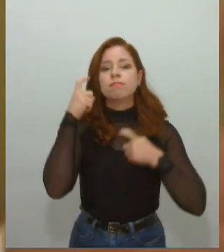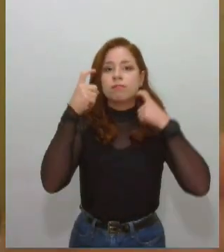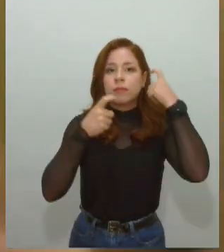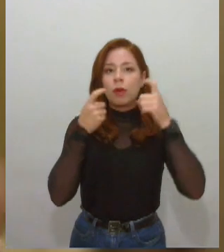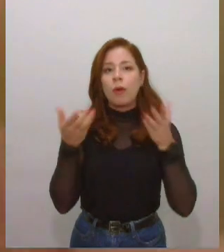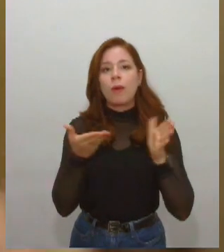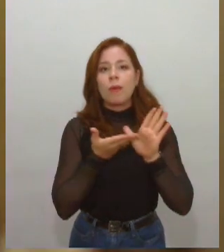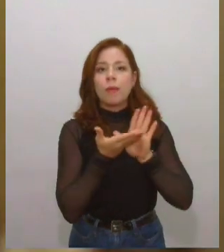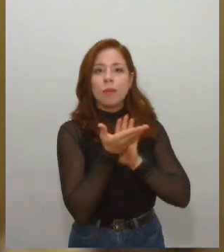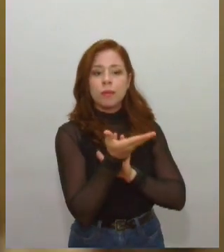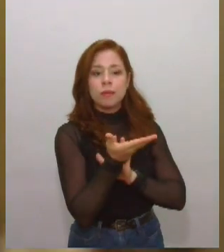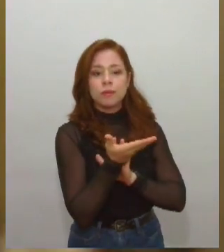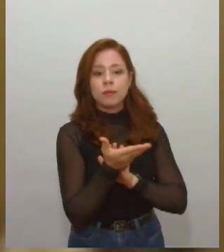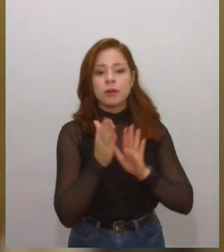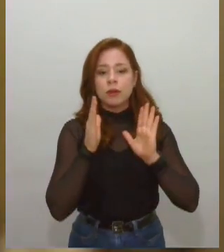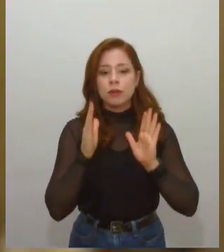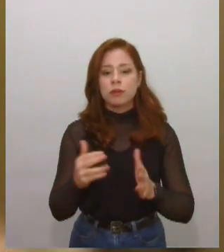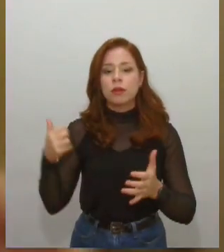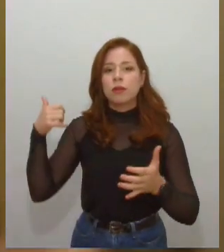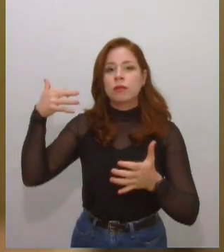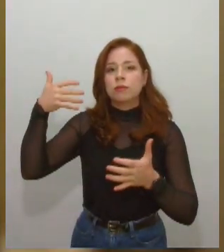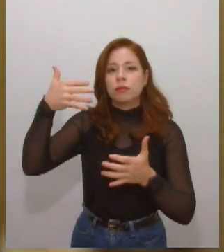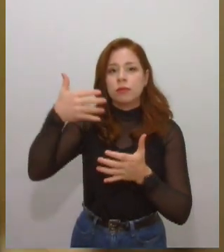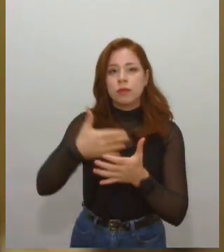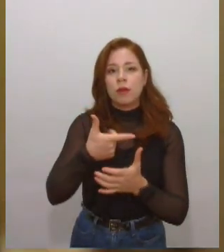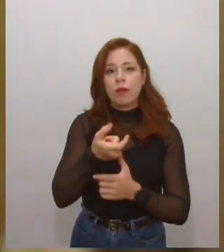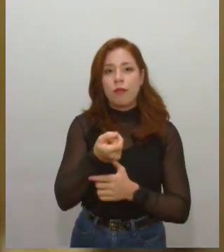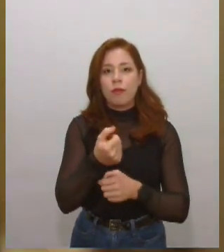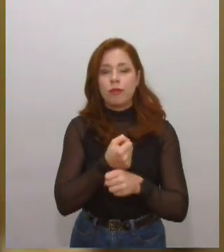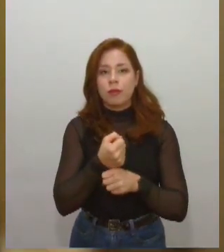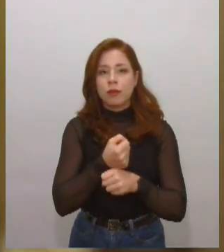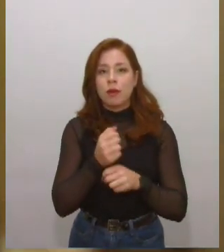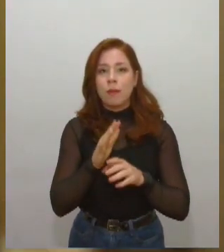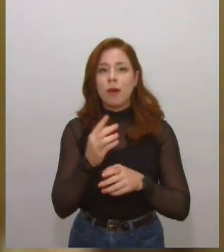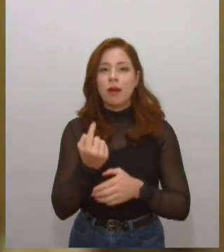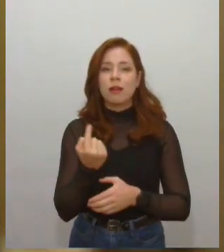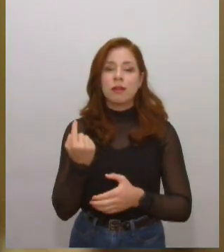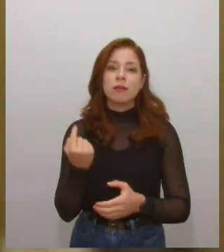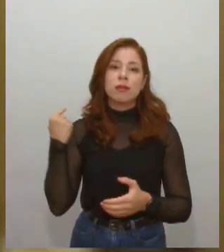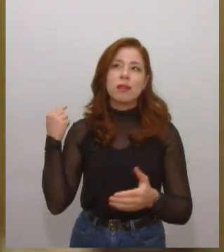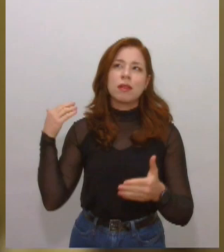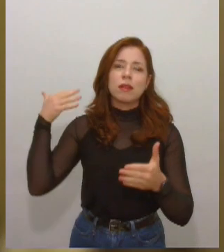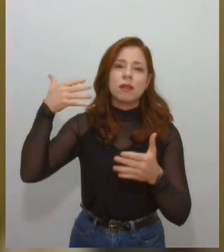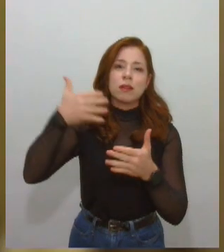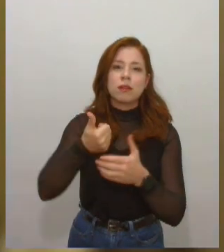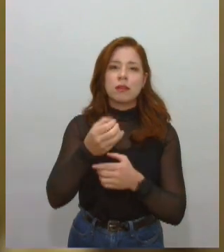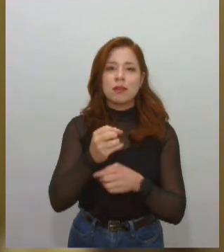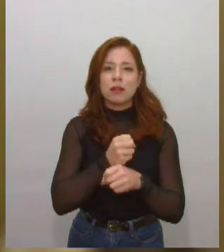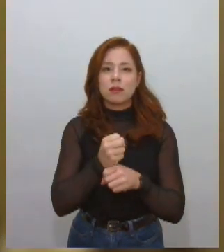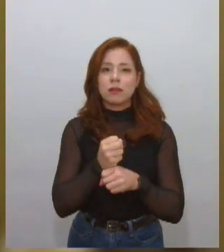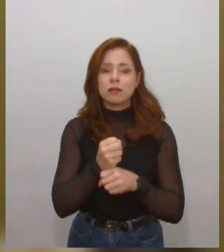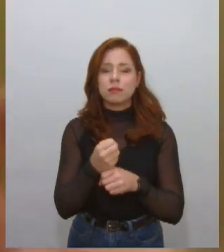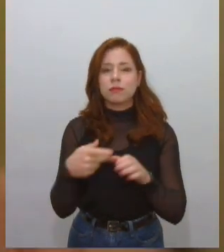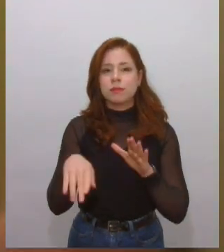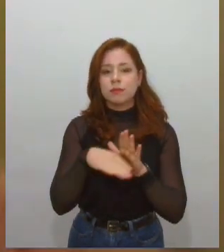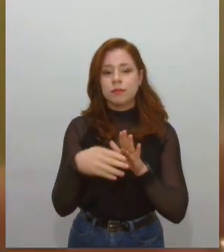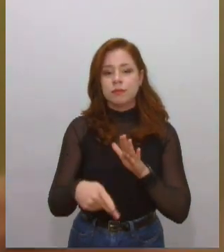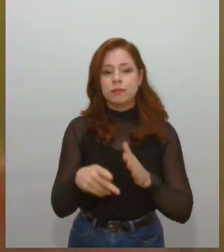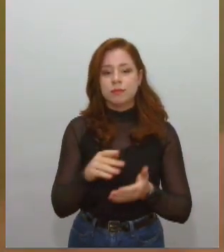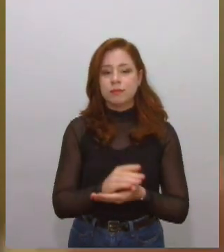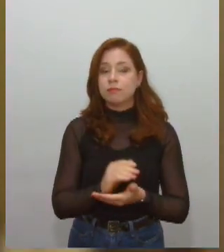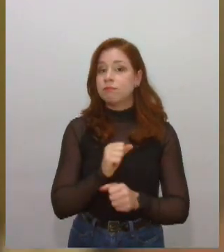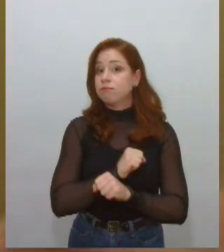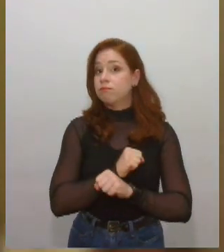ao longo das duas últimas décadas, mas nessa última década o aumento foi absurdo. Para uma em cada